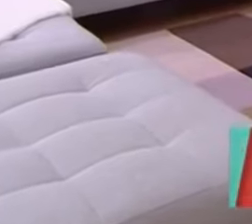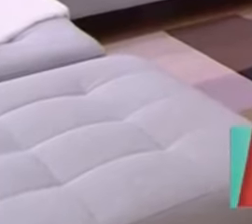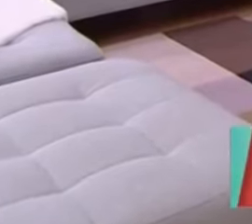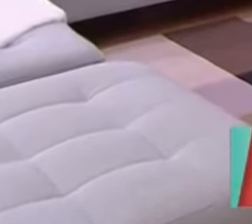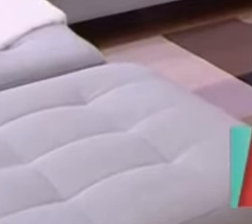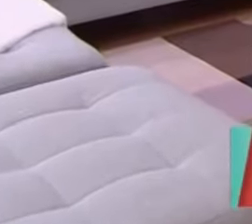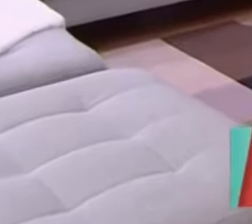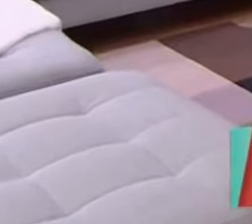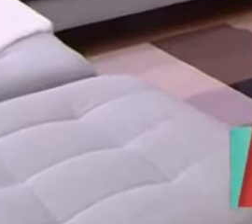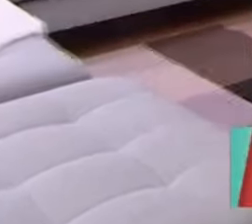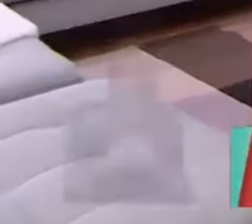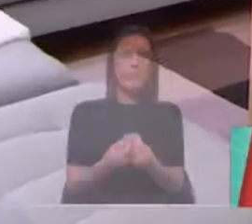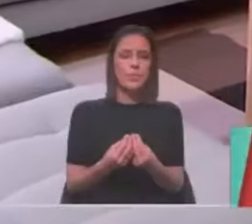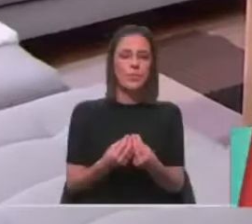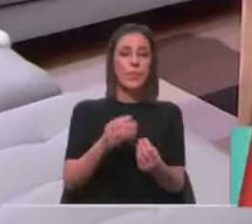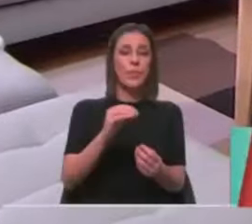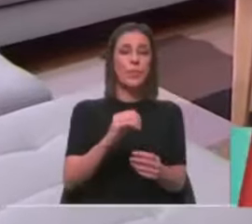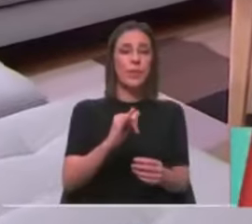Gisela Serrano!